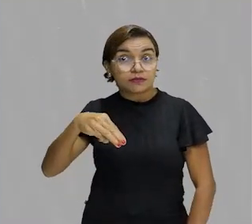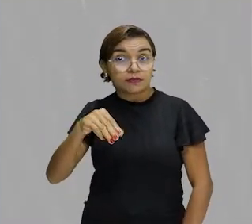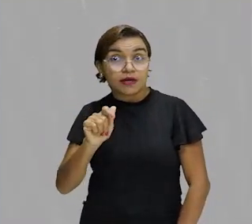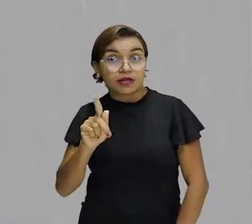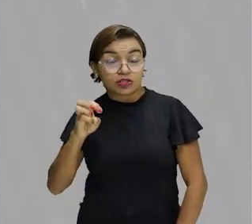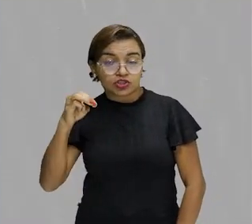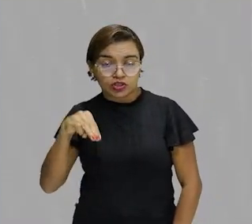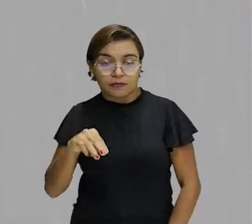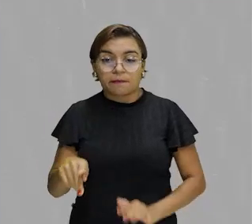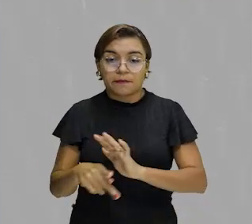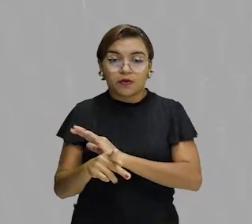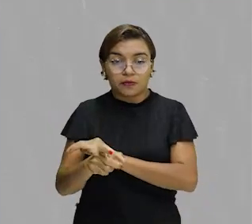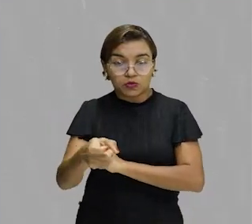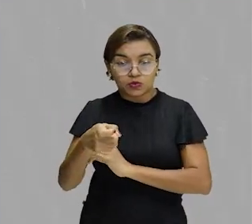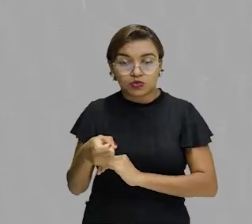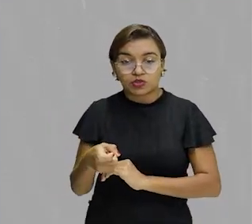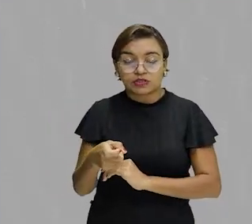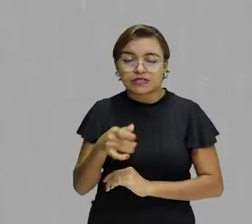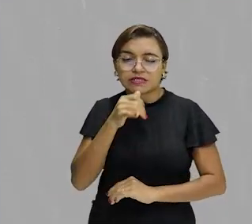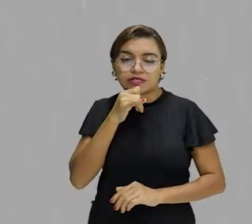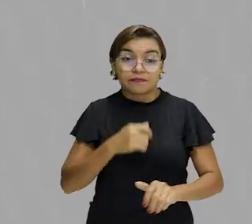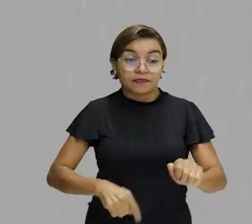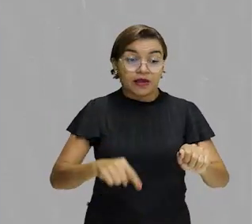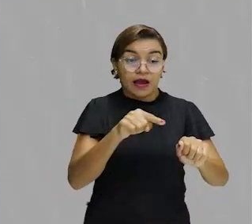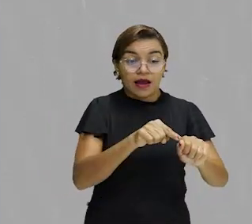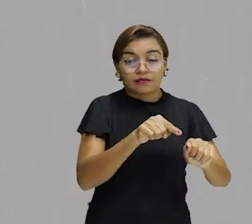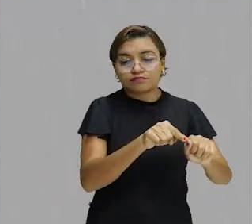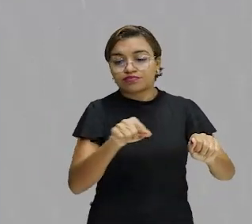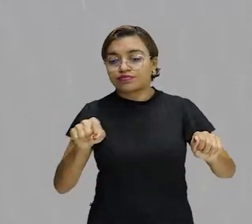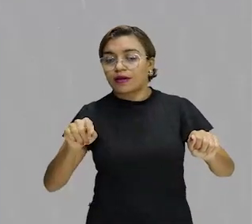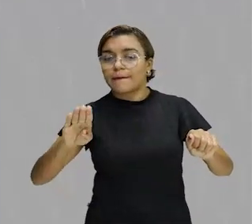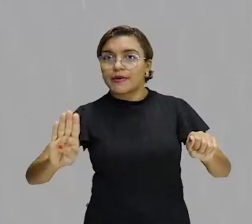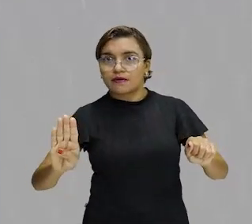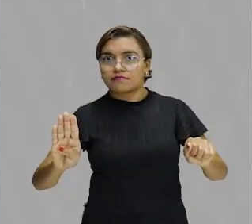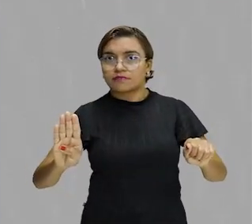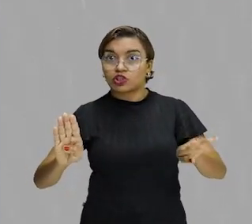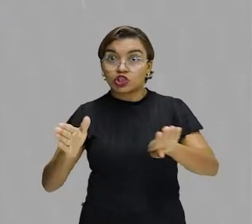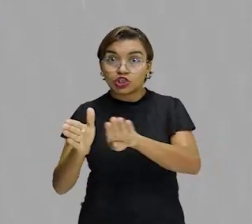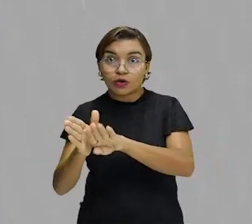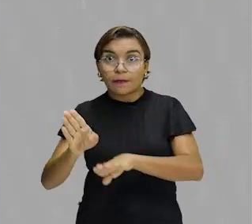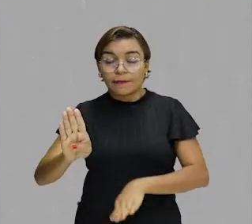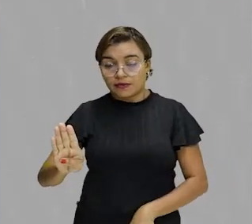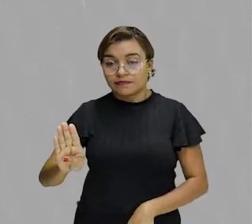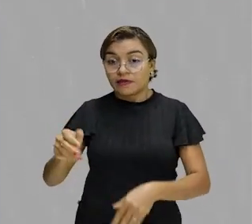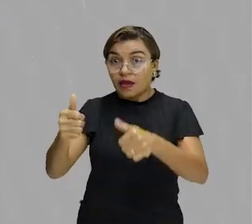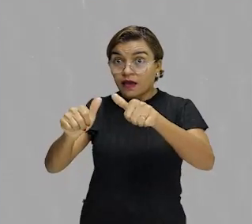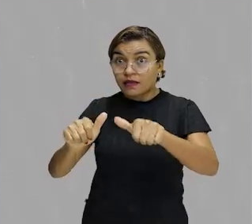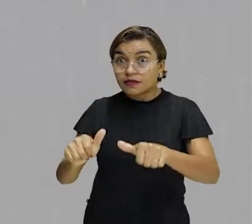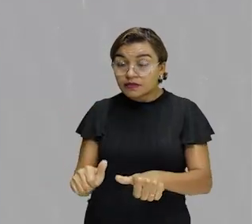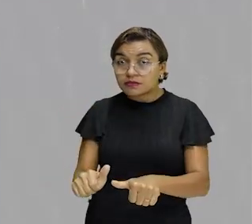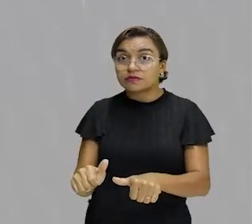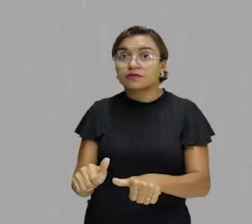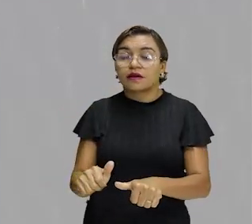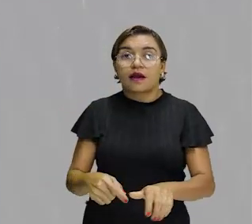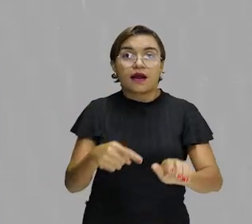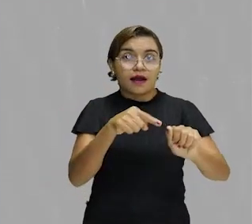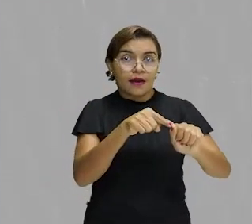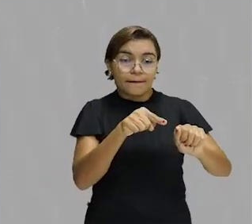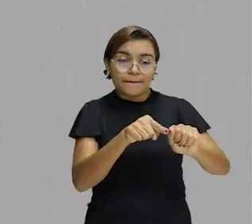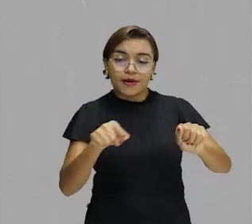A e o bzinho pertencente ao conjunto B. Eu posso dizer isso também de uma outra forma. Olha a outra forma.